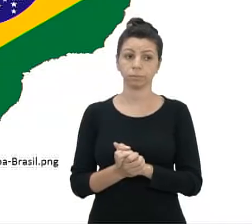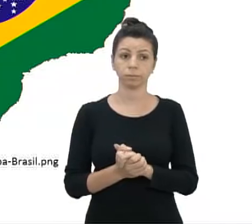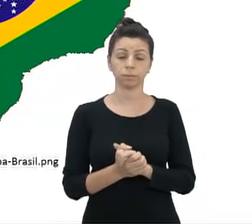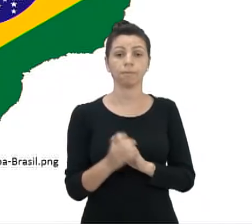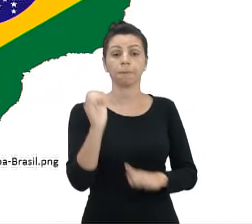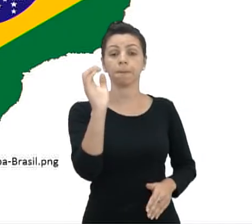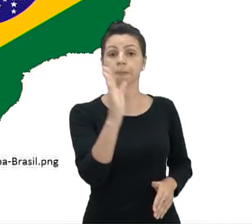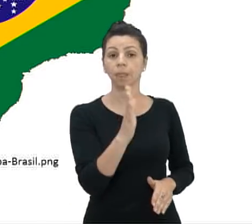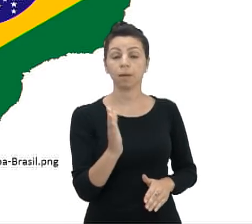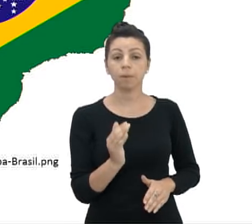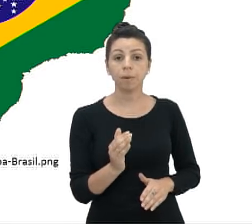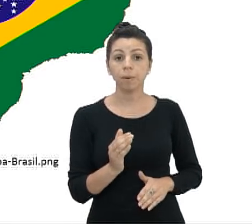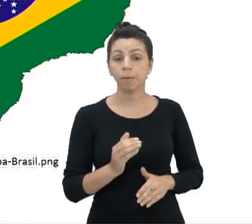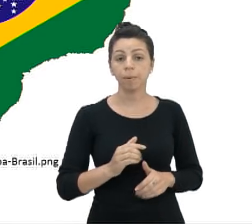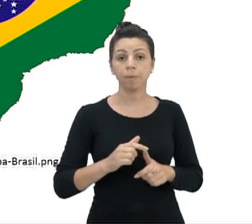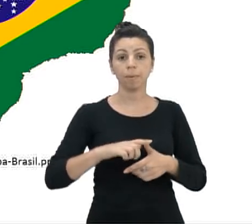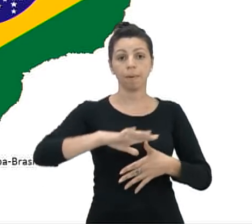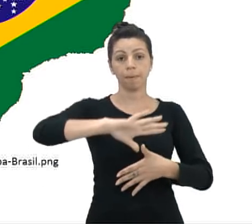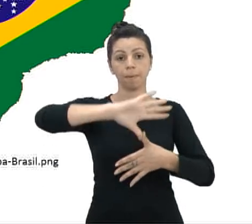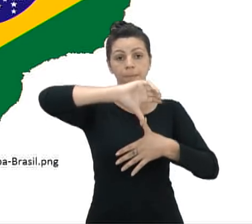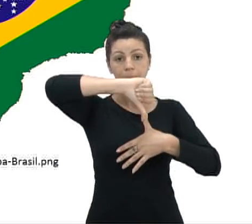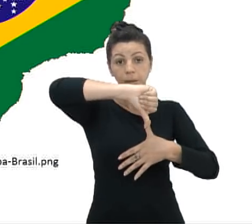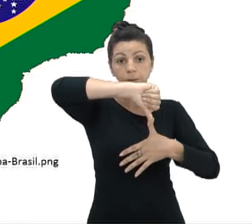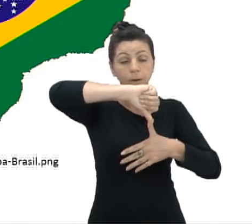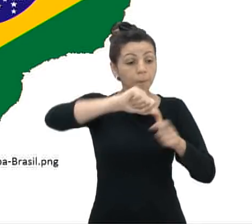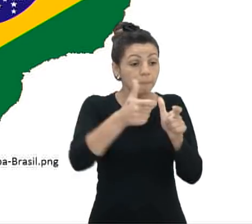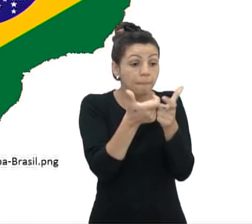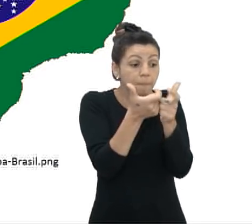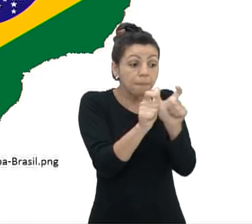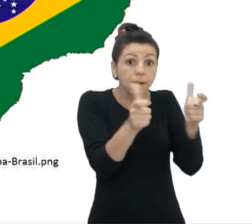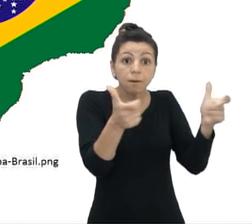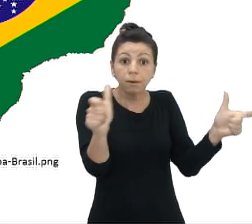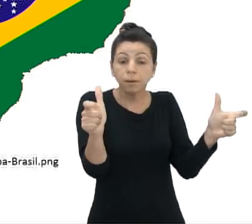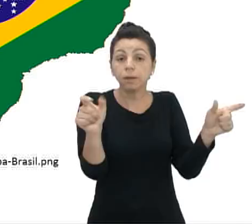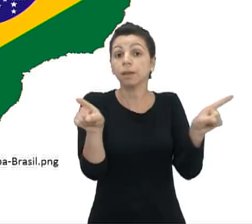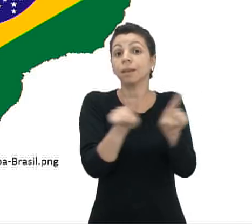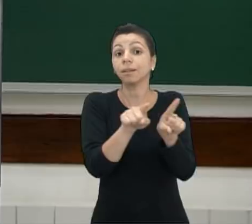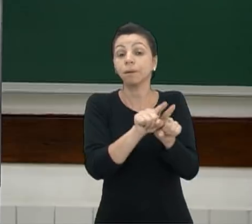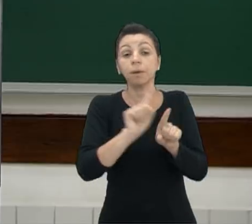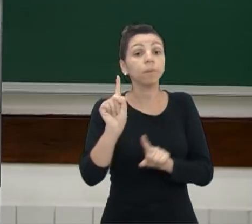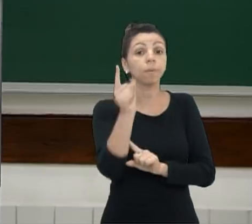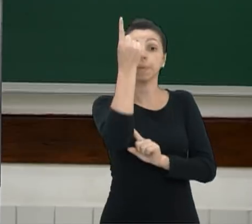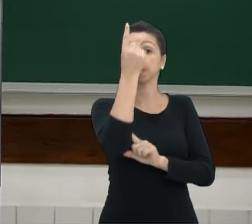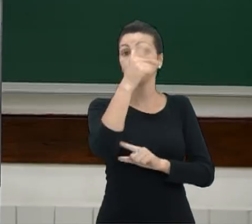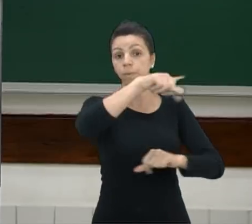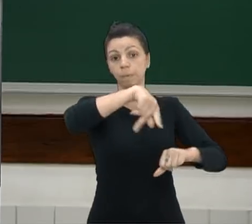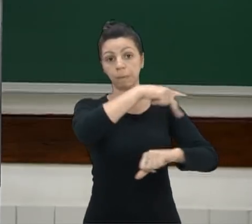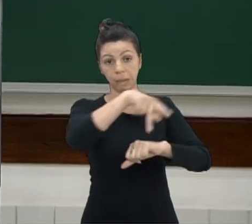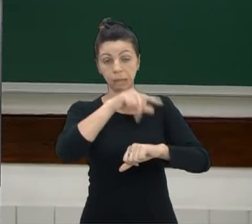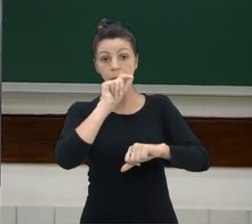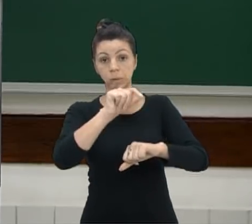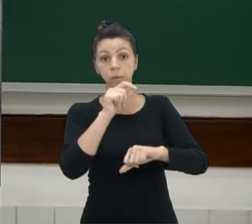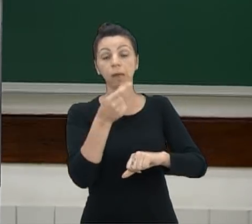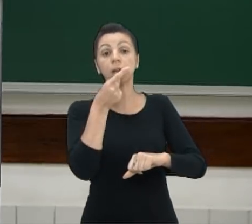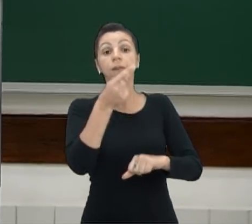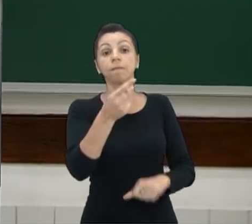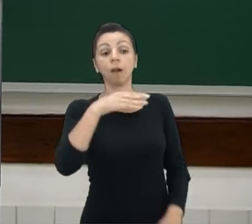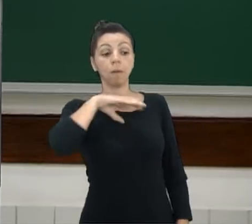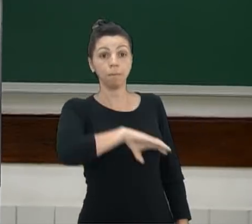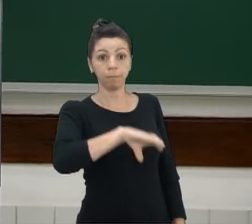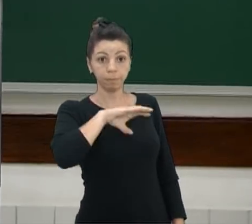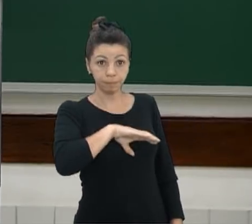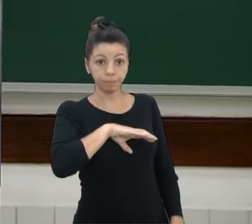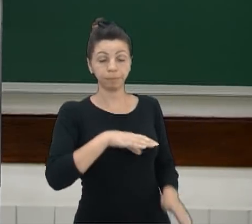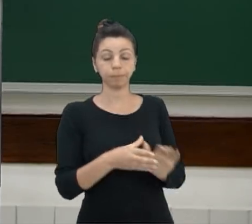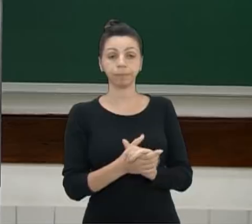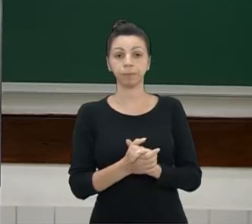maior país da América do Sul e é o único país da América onde se fala o português. Nos demais países da América do Sul e